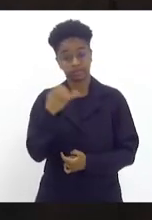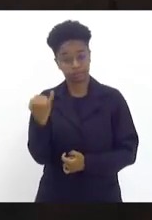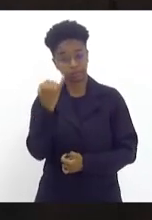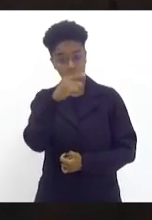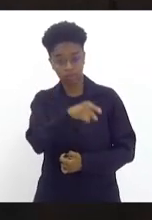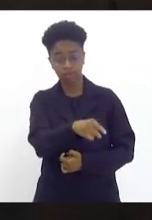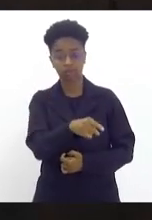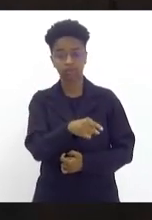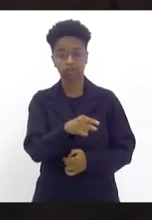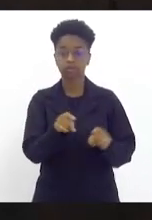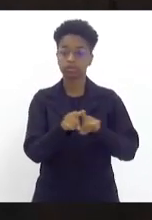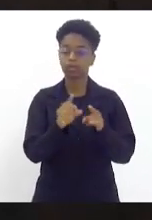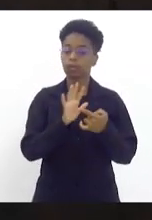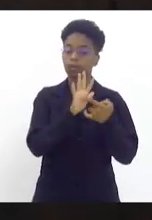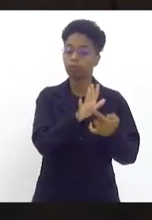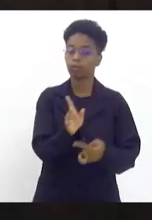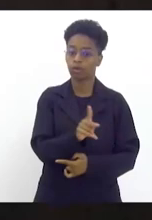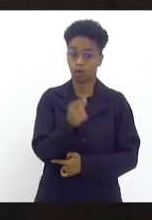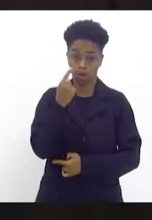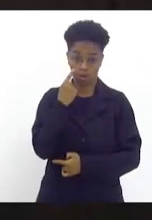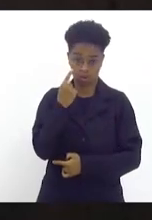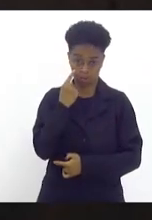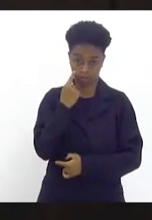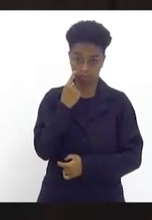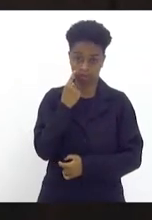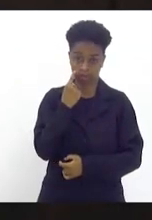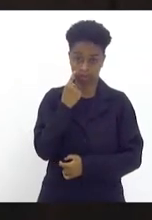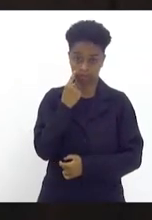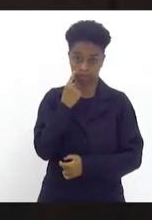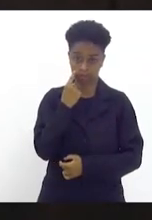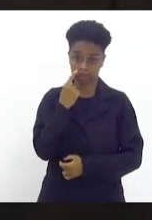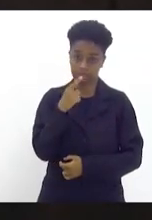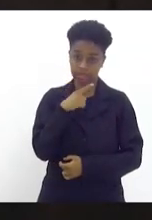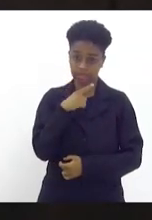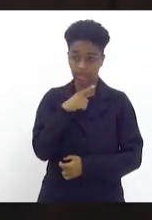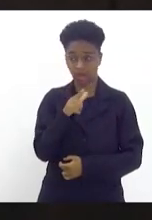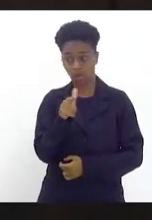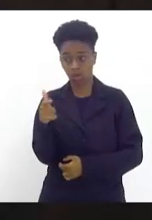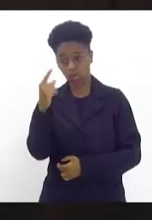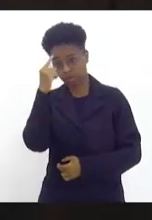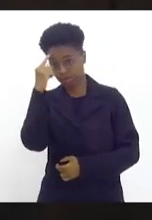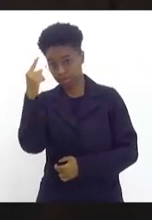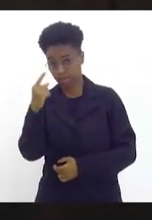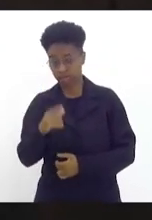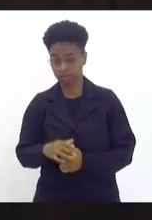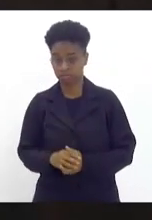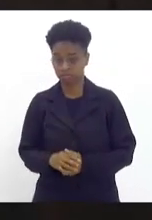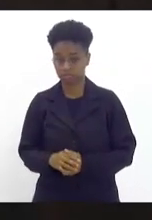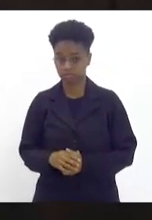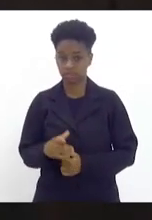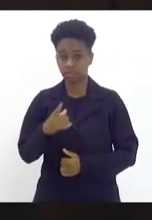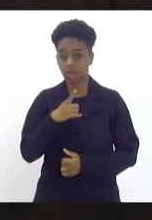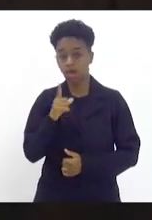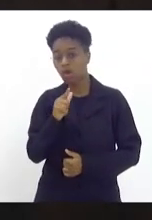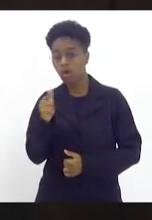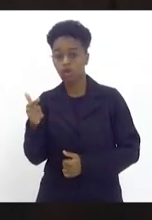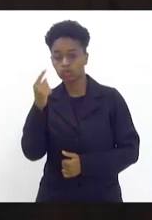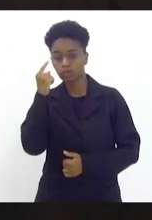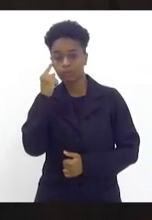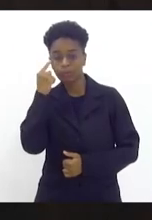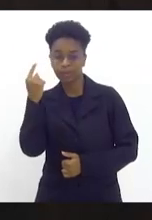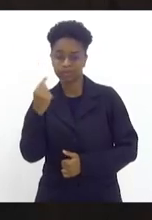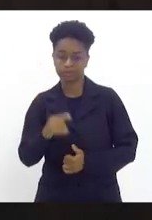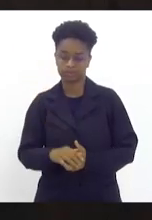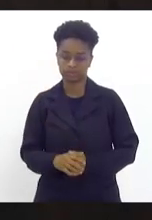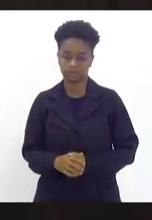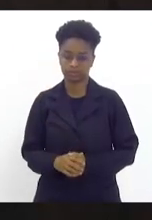ele. E mostrar para esse professor, olha, existe essa outra ideia aqui. Existe esse outro pensamento